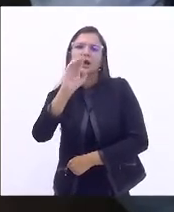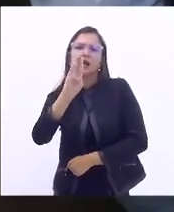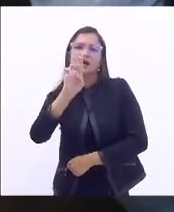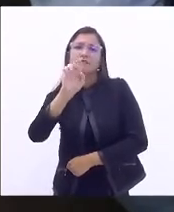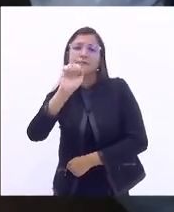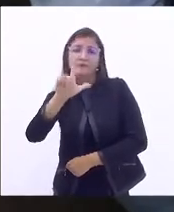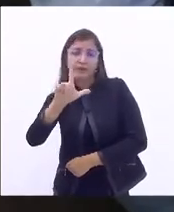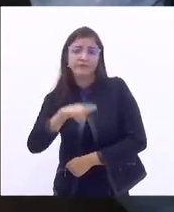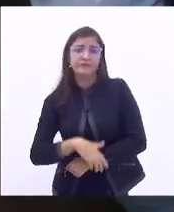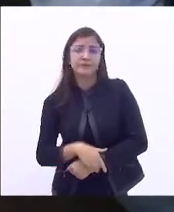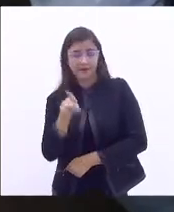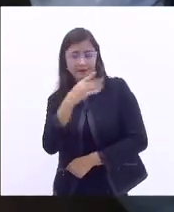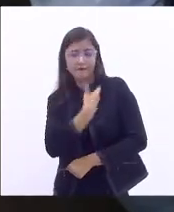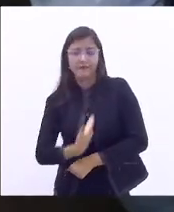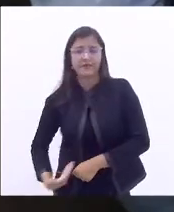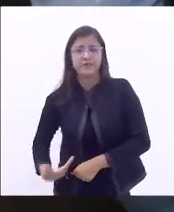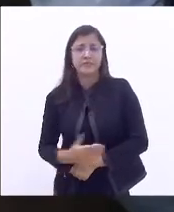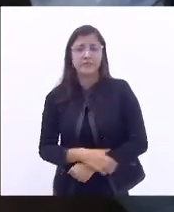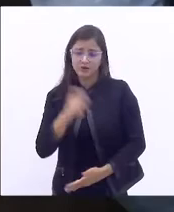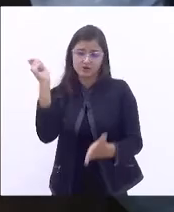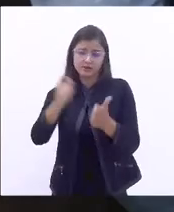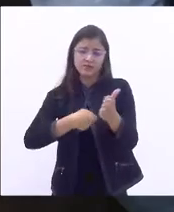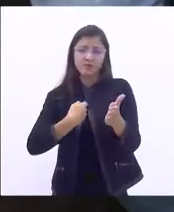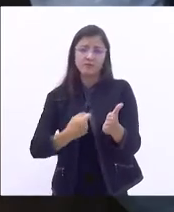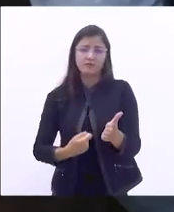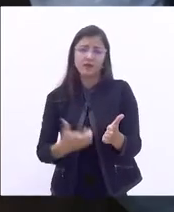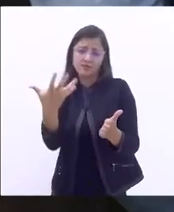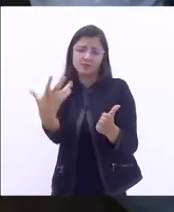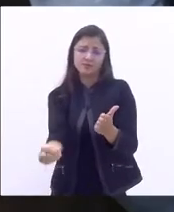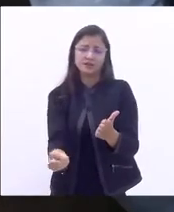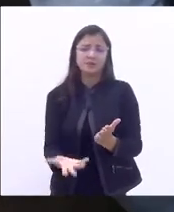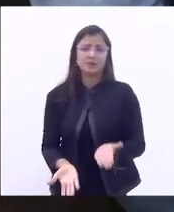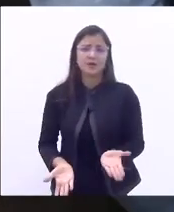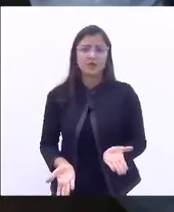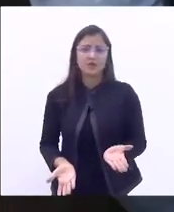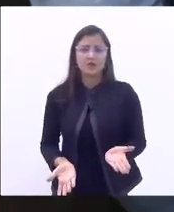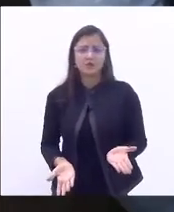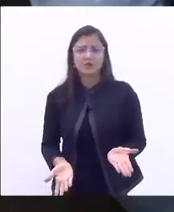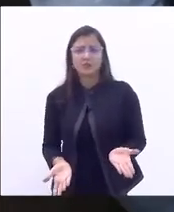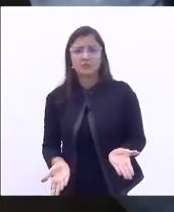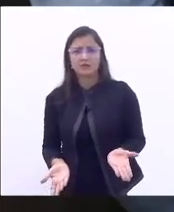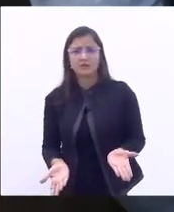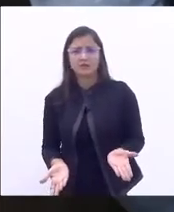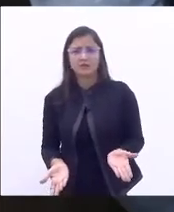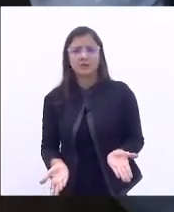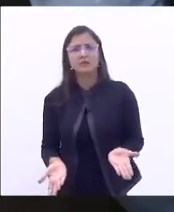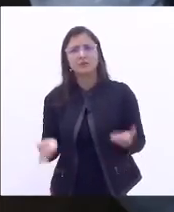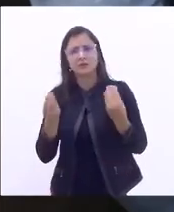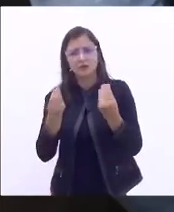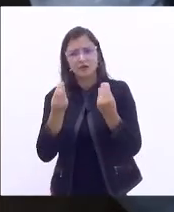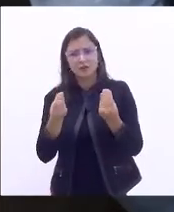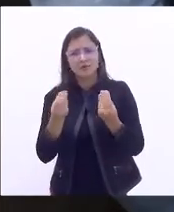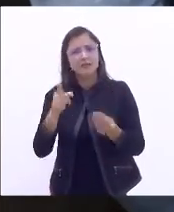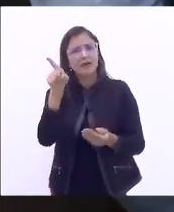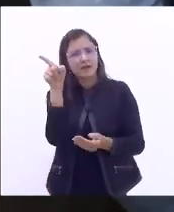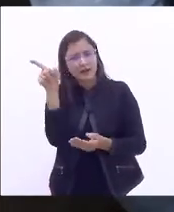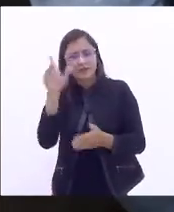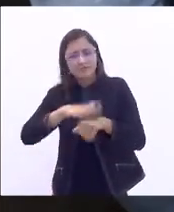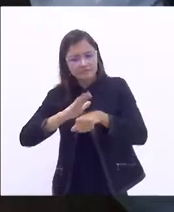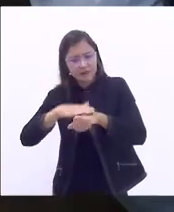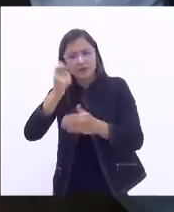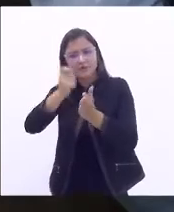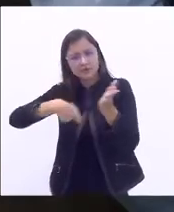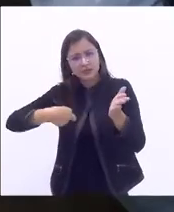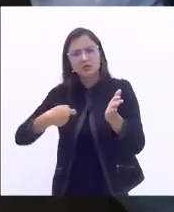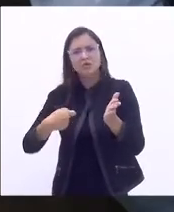governador, assinou, autorizando, chama-se ato de repercussão geral. Ele assinou a responsabilidade